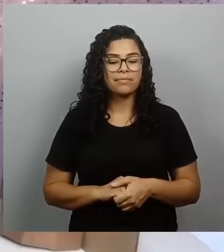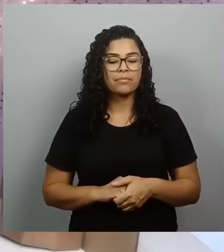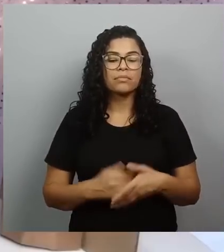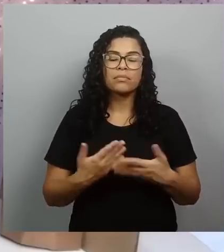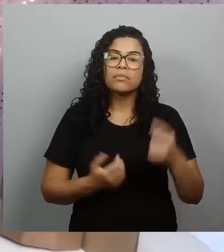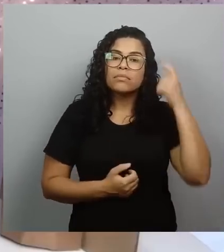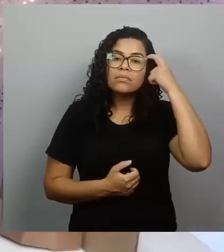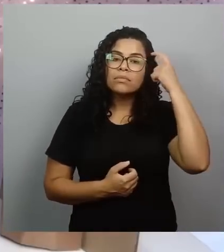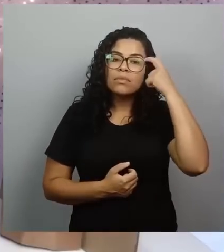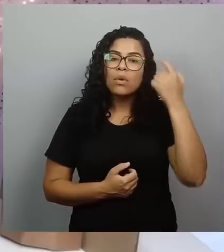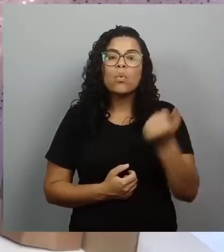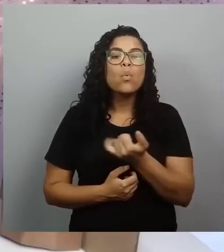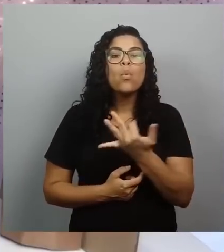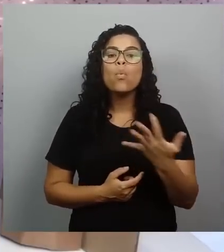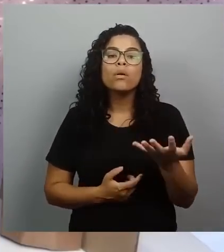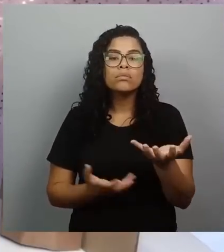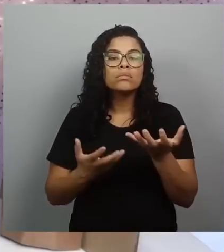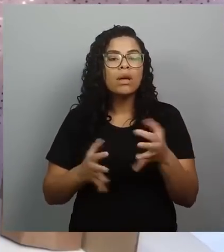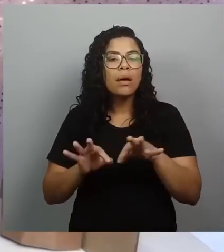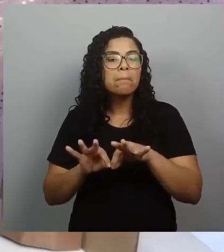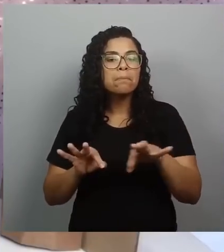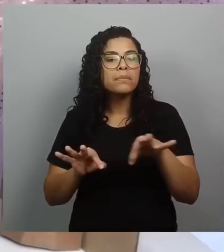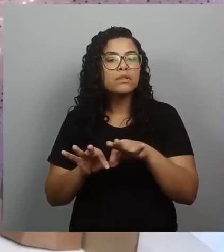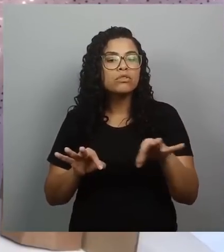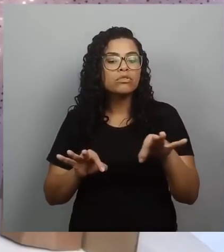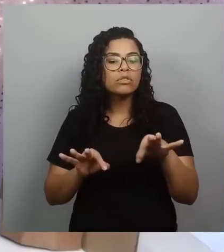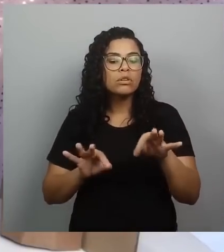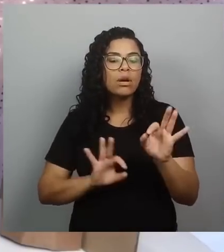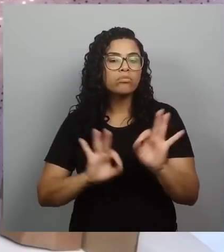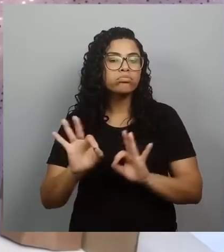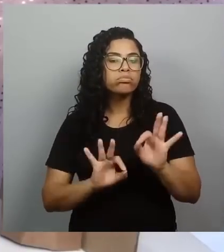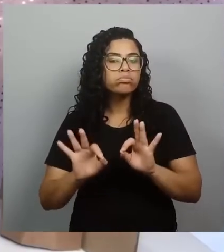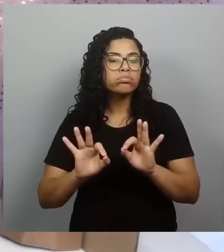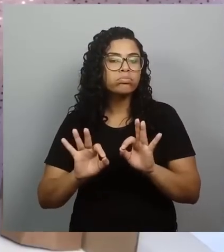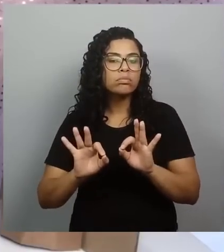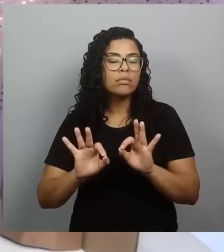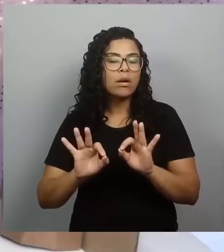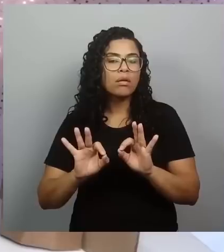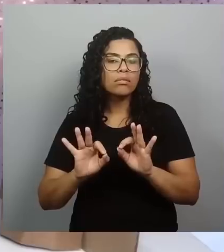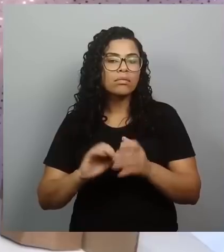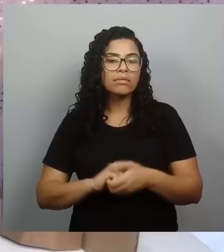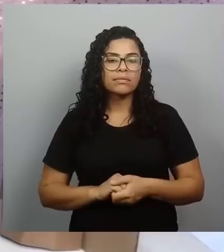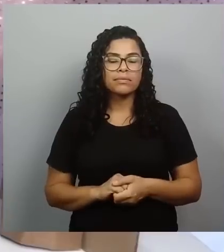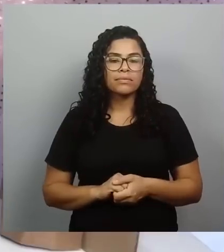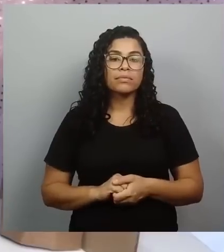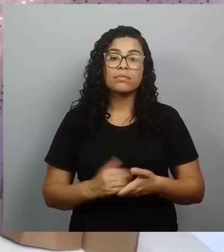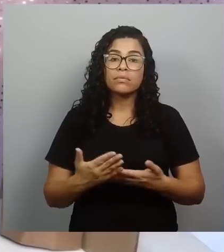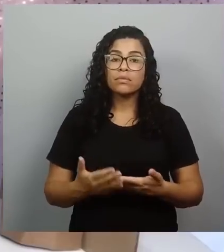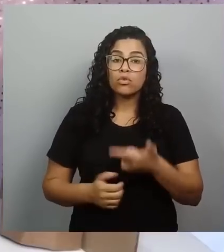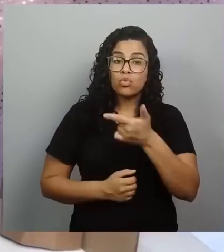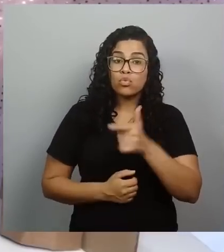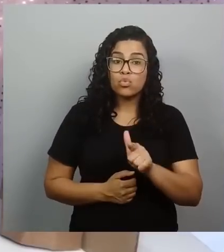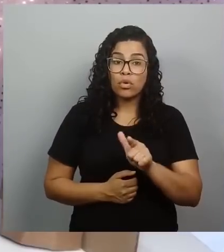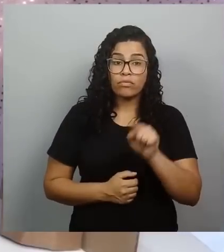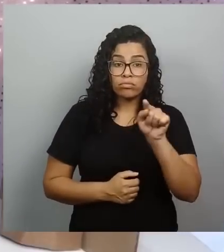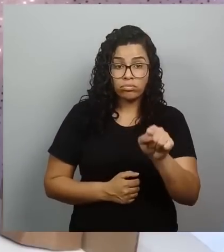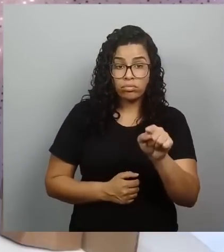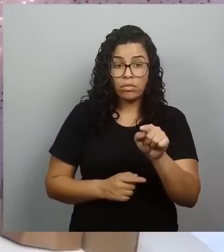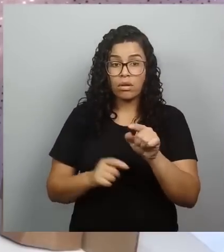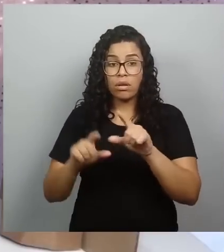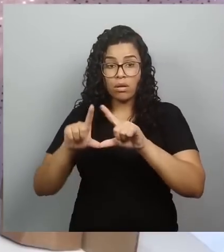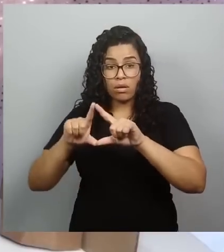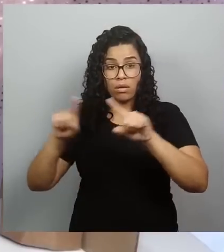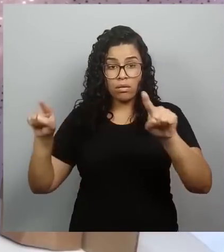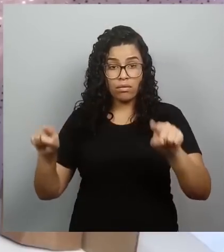Então, pense em quanto você vai querer que ele vai se moldando aqui e repita a mesma coisa do outro lado. Você